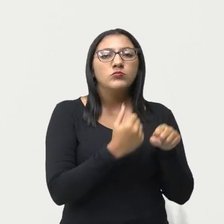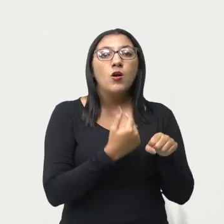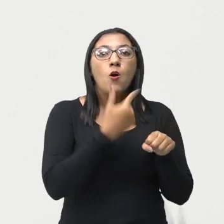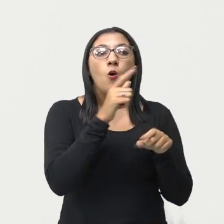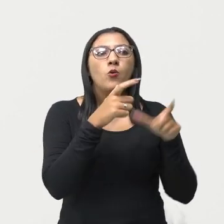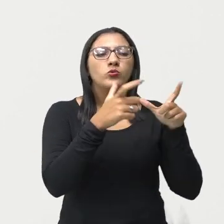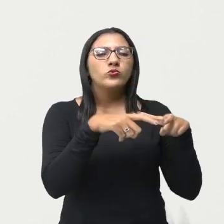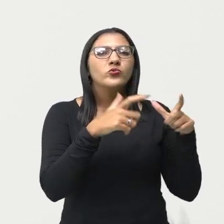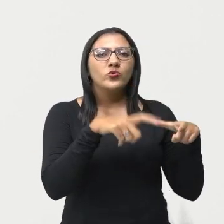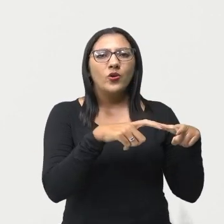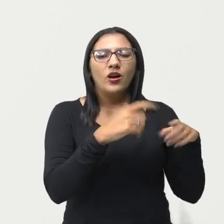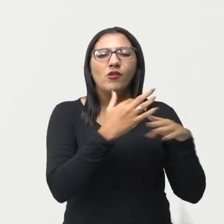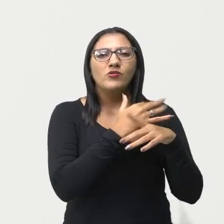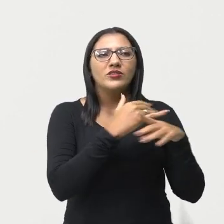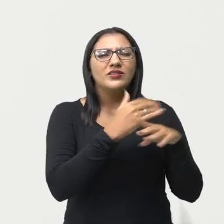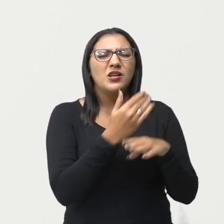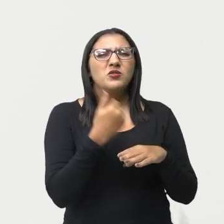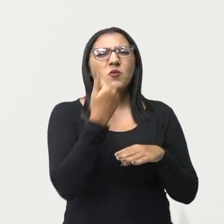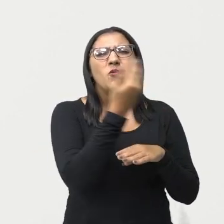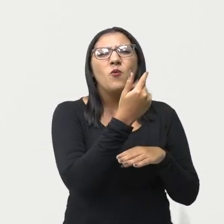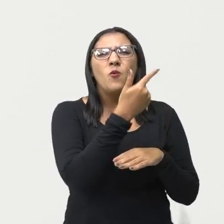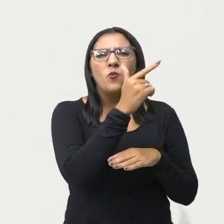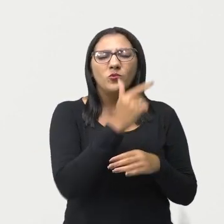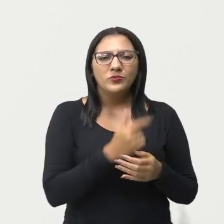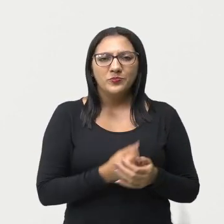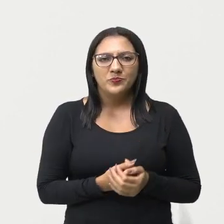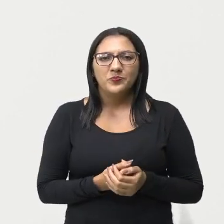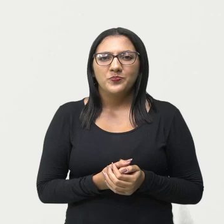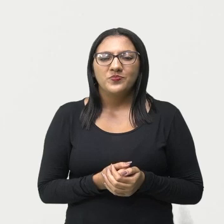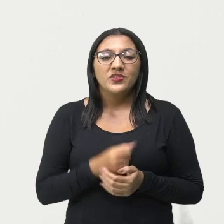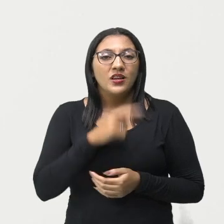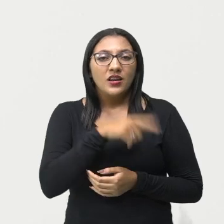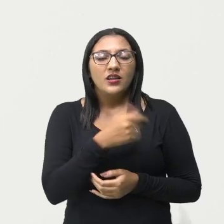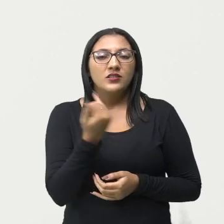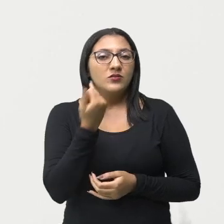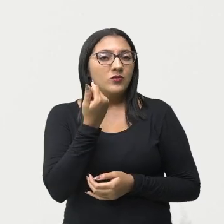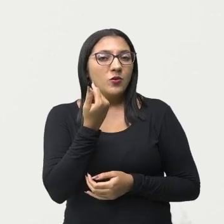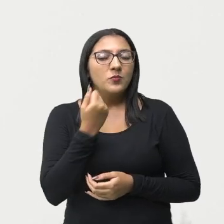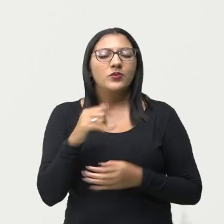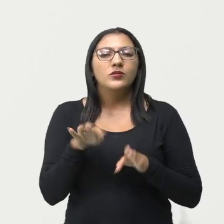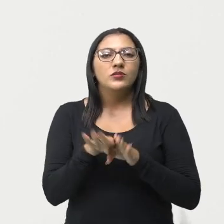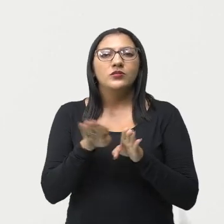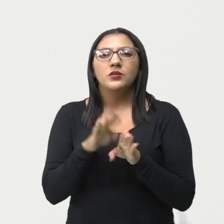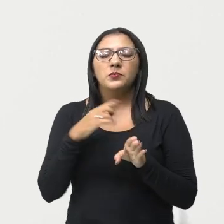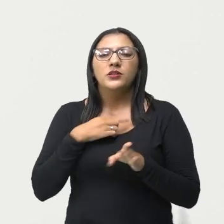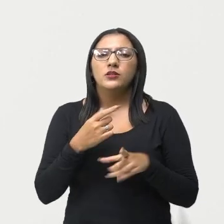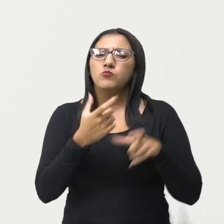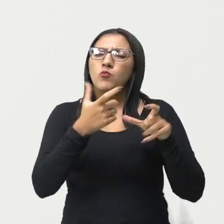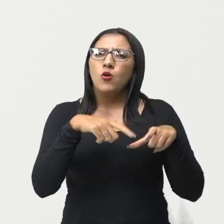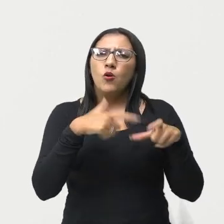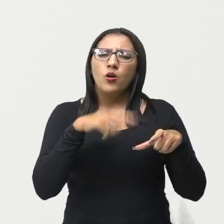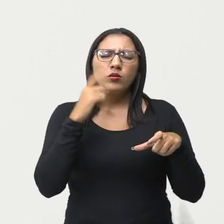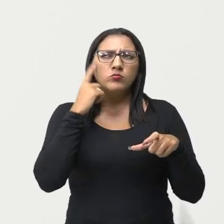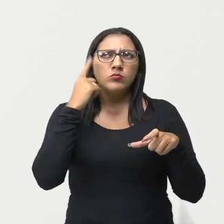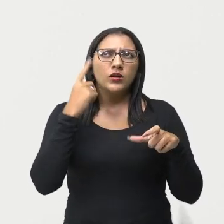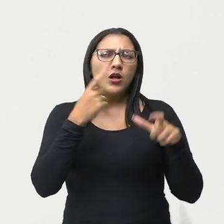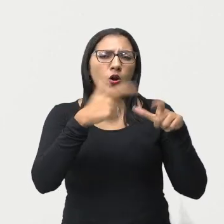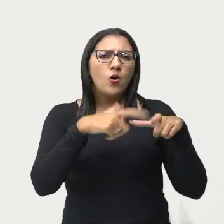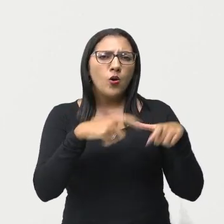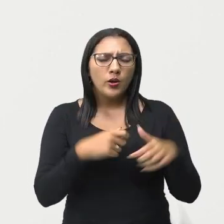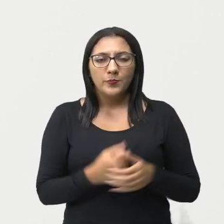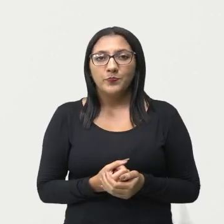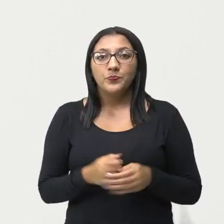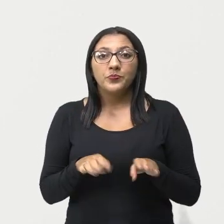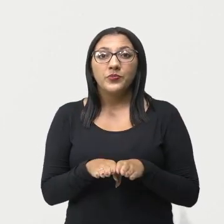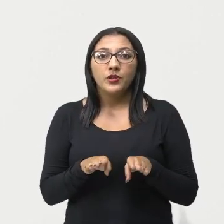outra cidade. E a gente tem nesta informação também a ideia, ou seja, a ideia do lugar, Henan, e o local